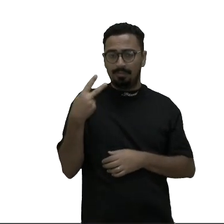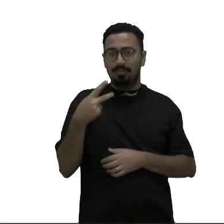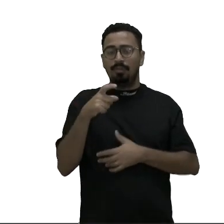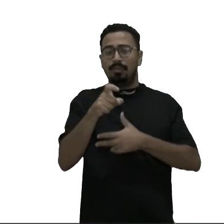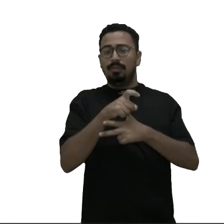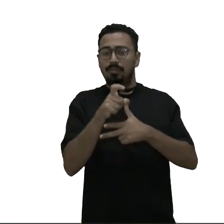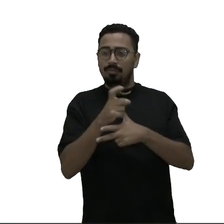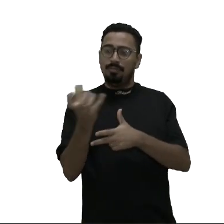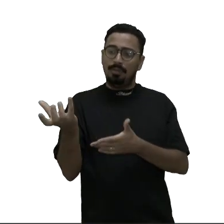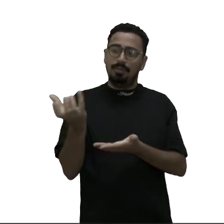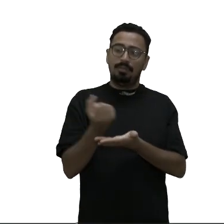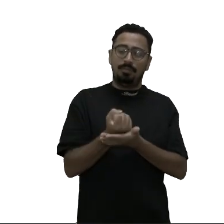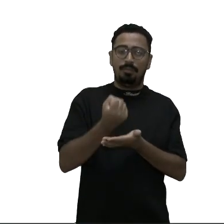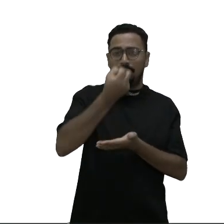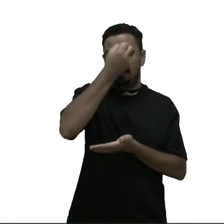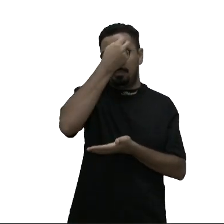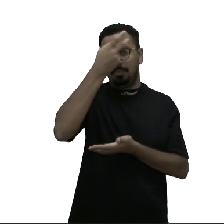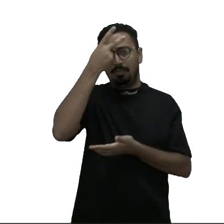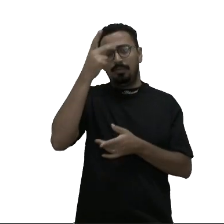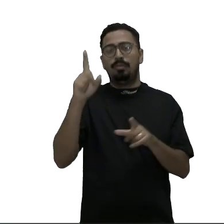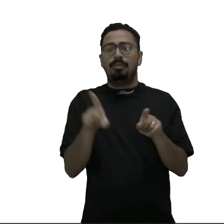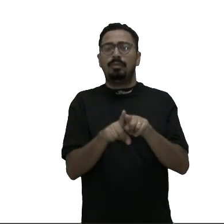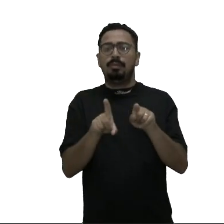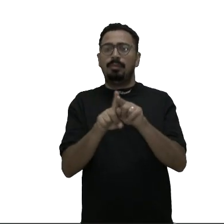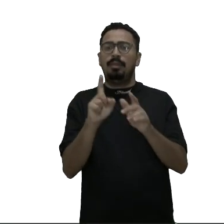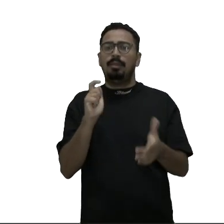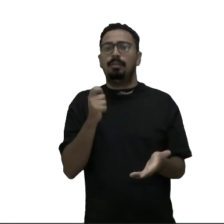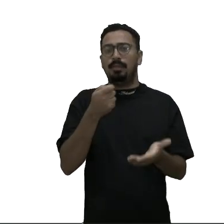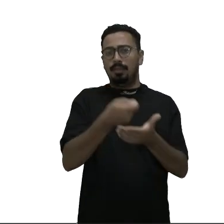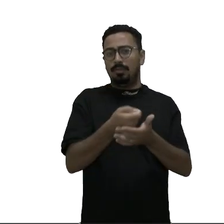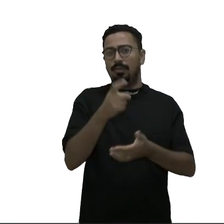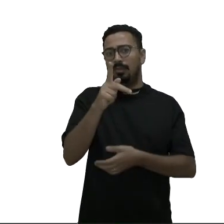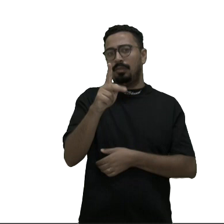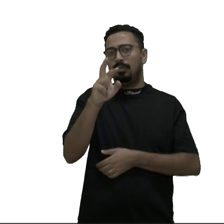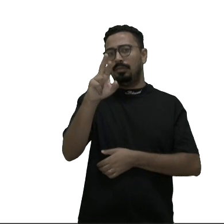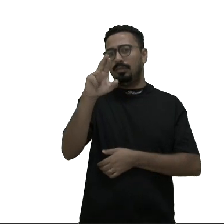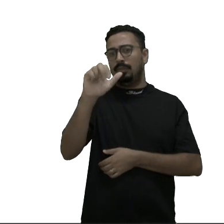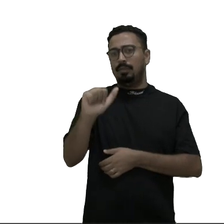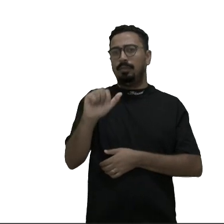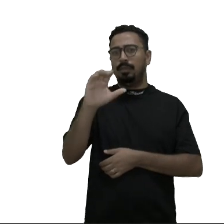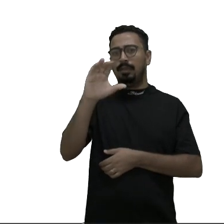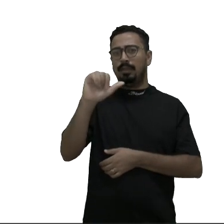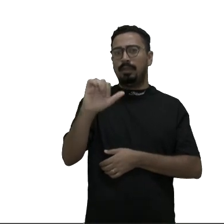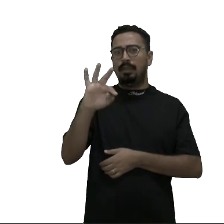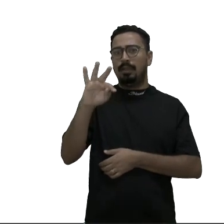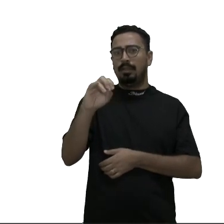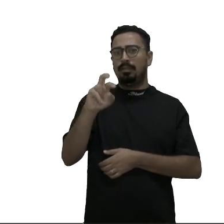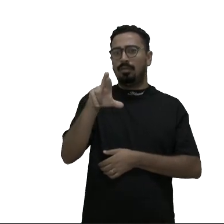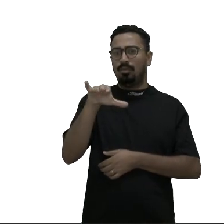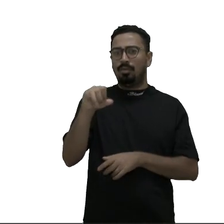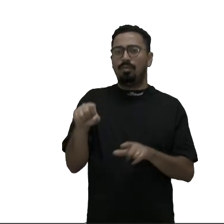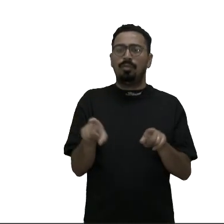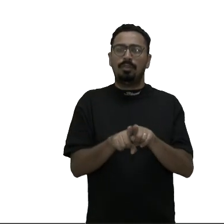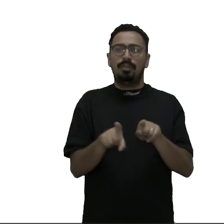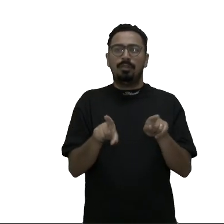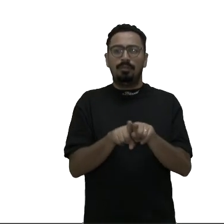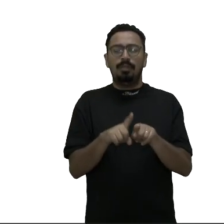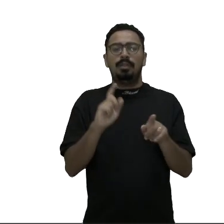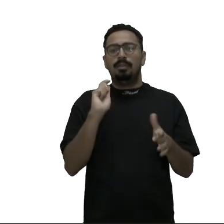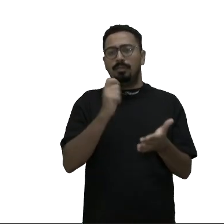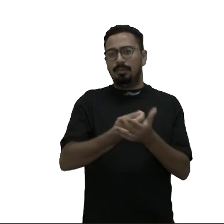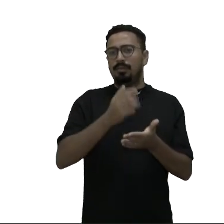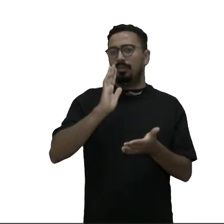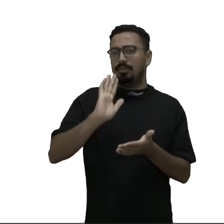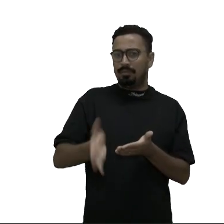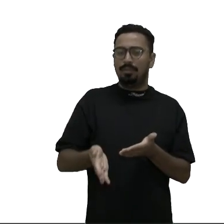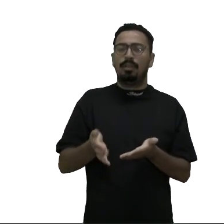sociais e a Prefeitura também quitou os precatórios devidos no exercício, bem como pagou os requisitórios de baixa monta